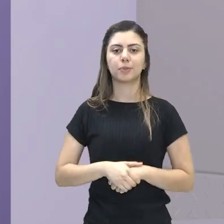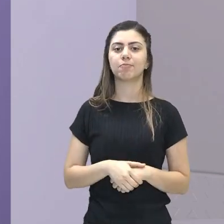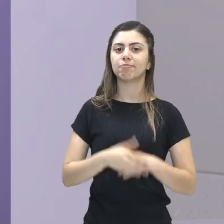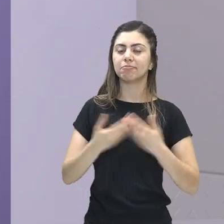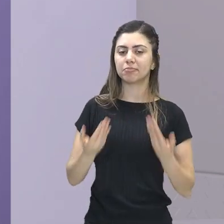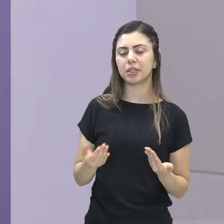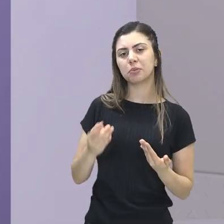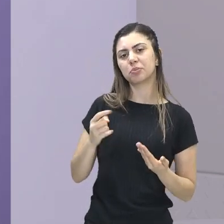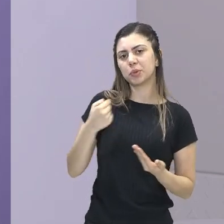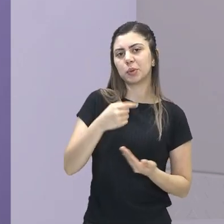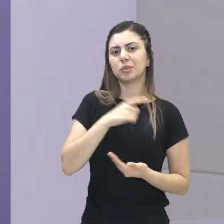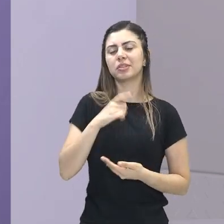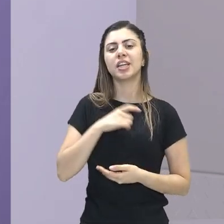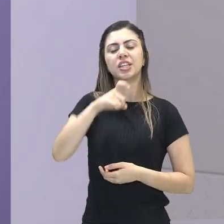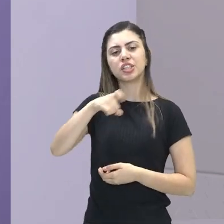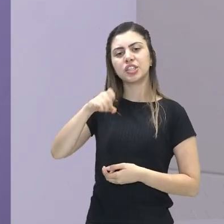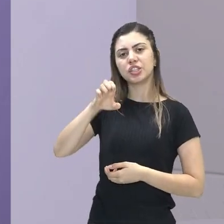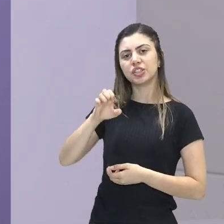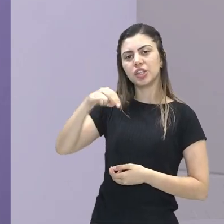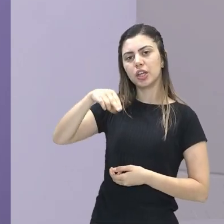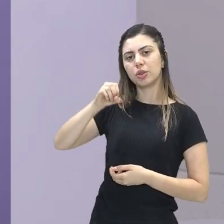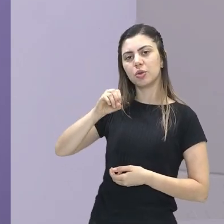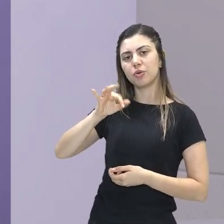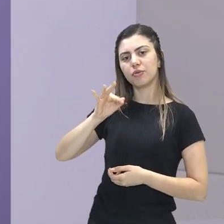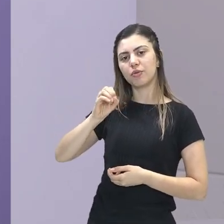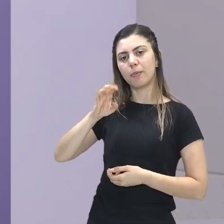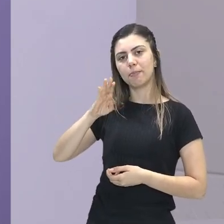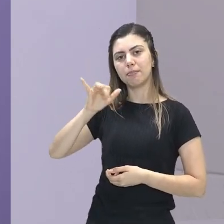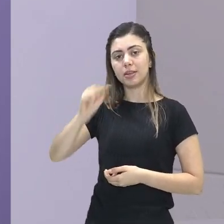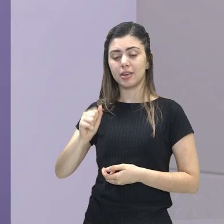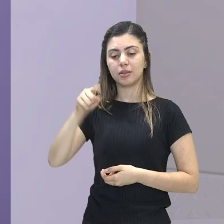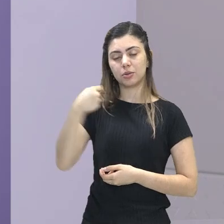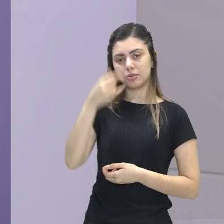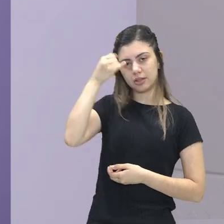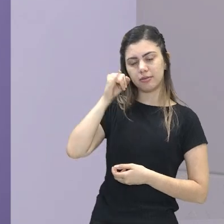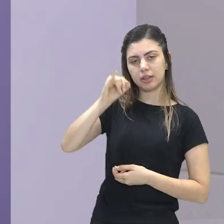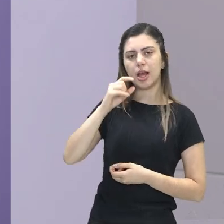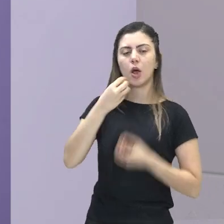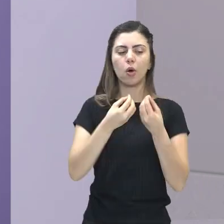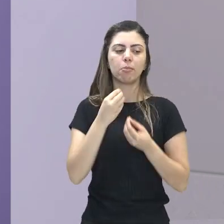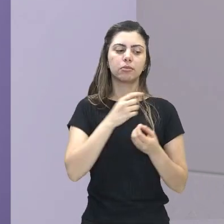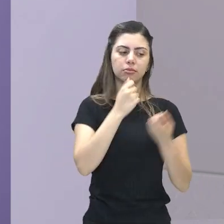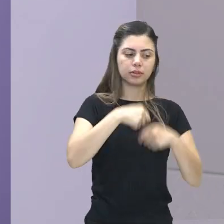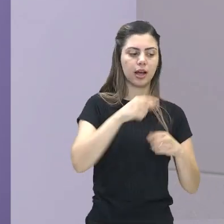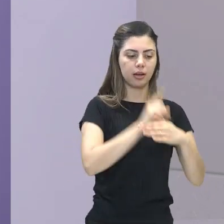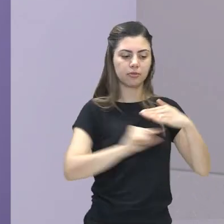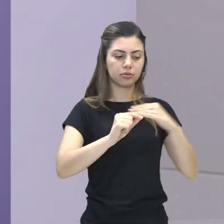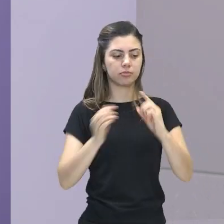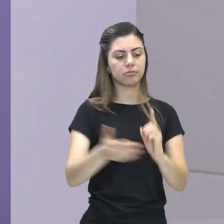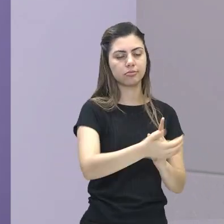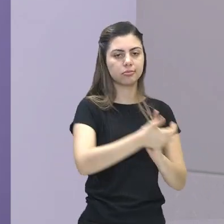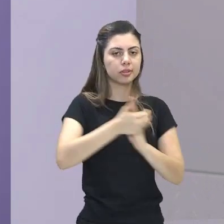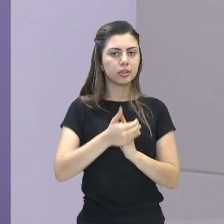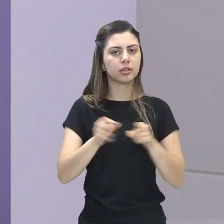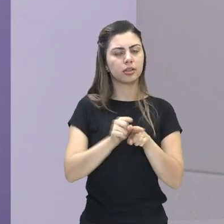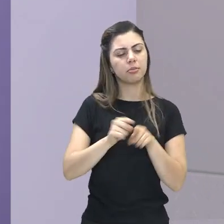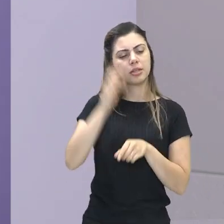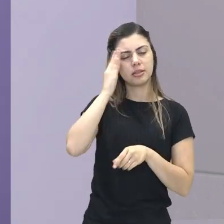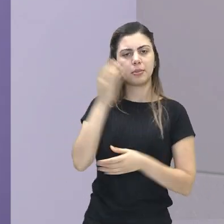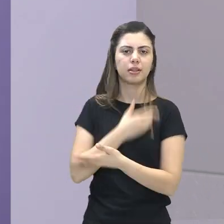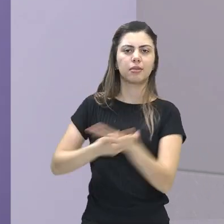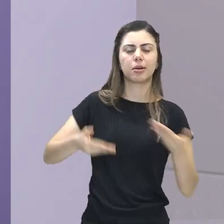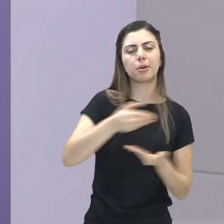de xenofobia, é o acolhimento, entender que nós também estamos nos enriquecendo com